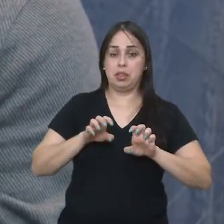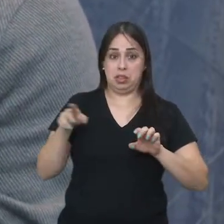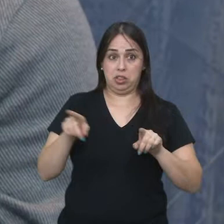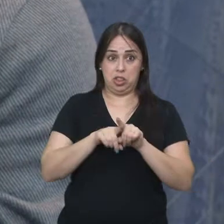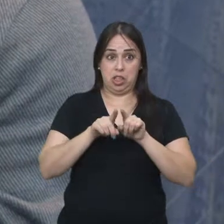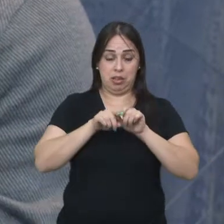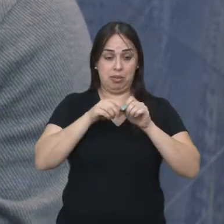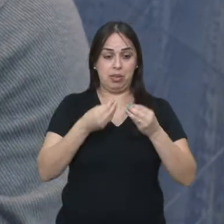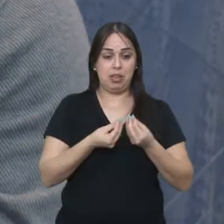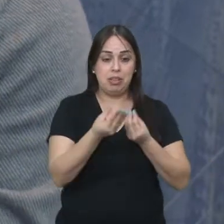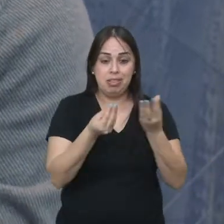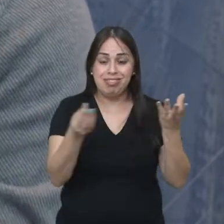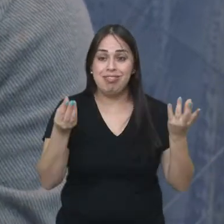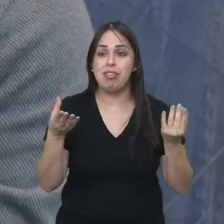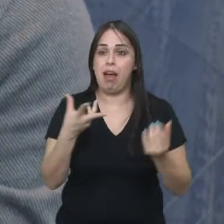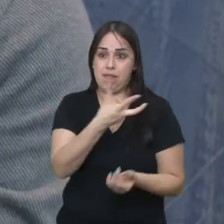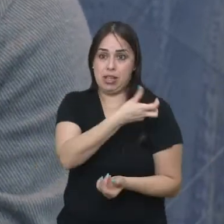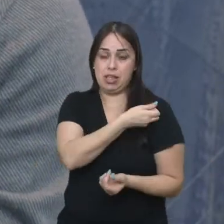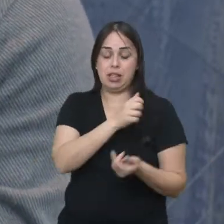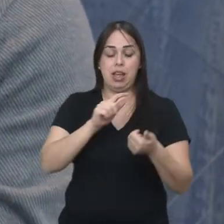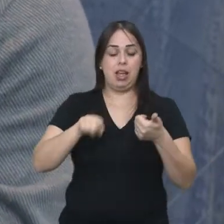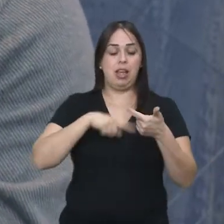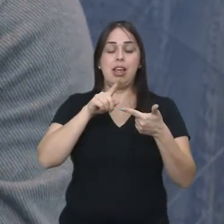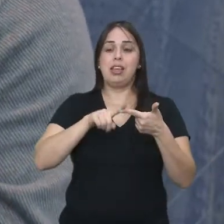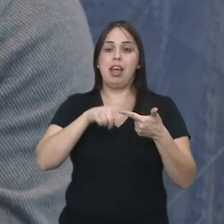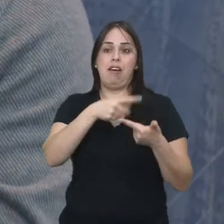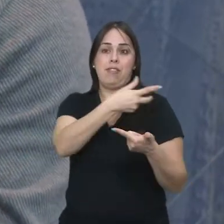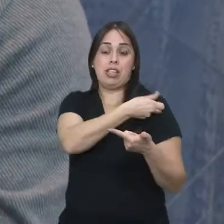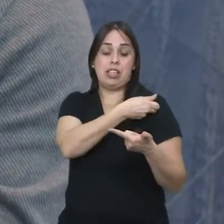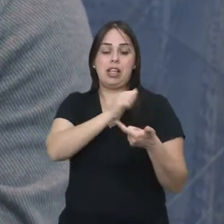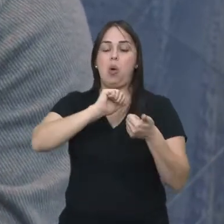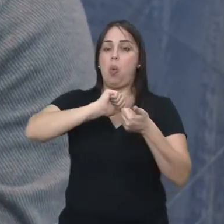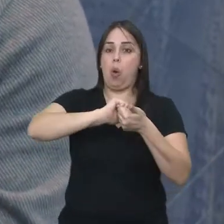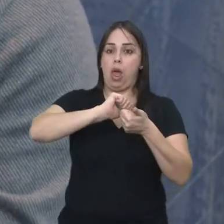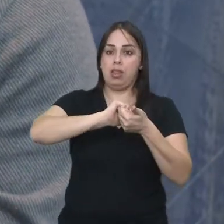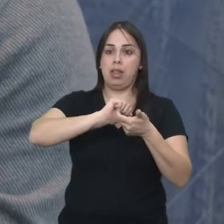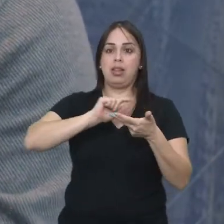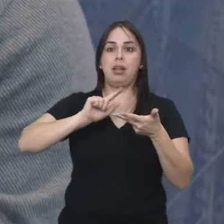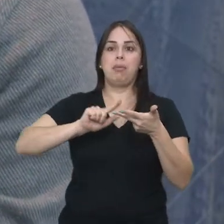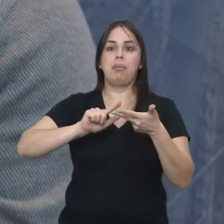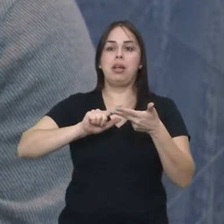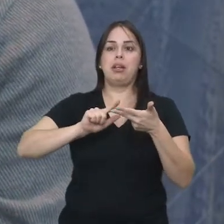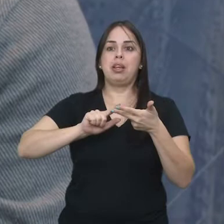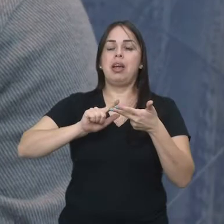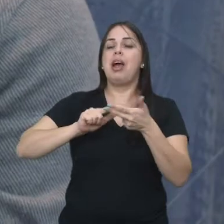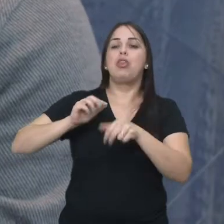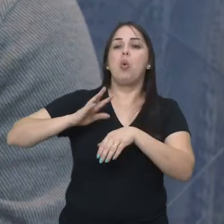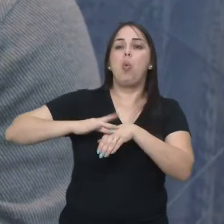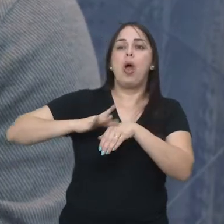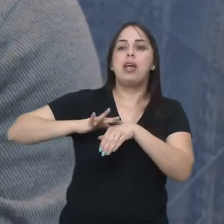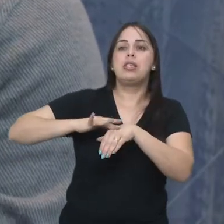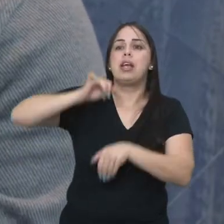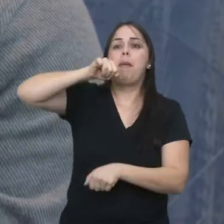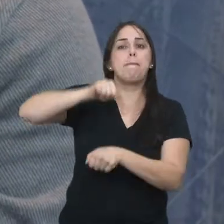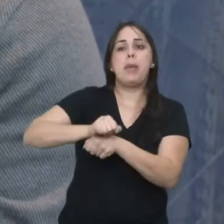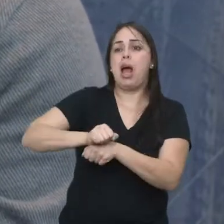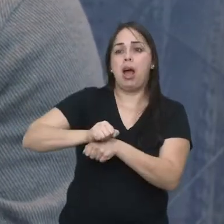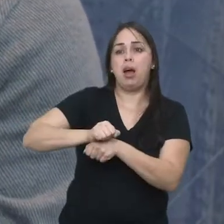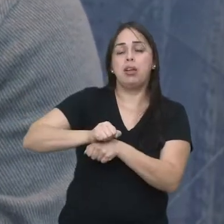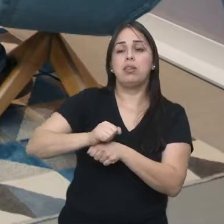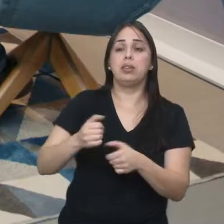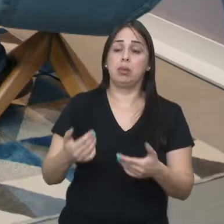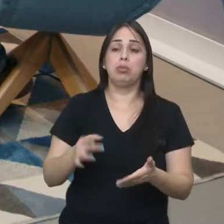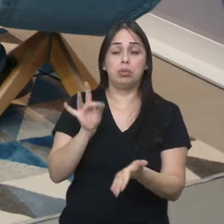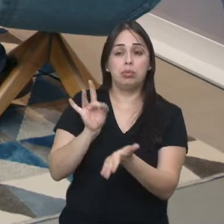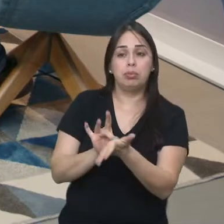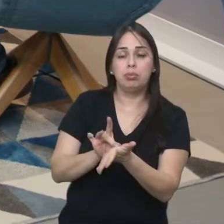de distribuição, qualidade de vacina e ampla gama de doenças cobertas, Então,